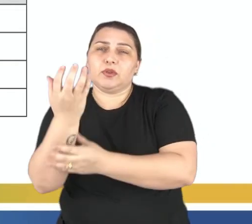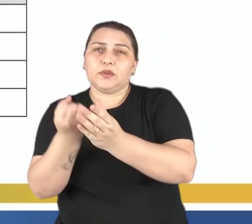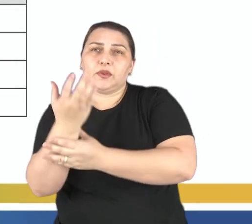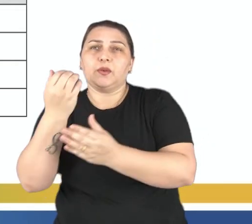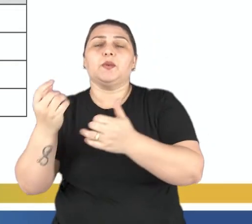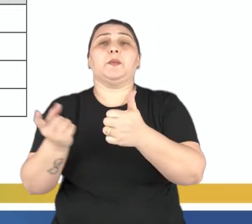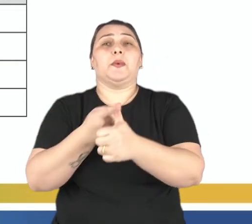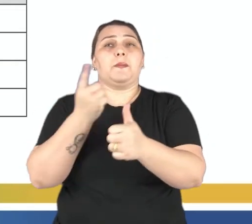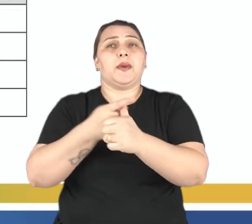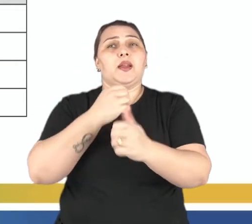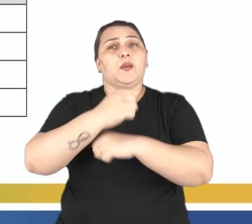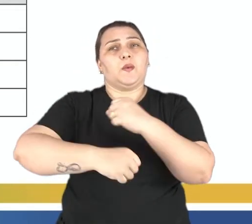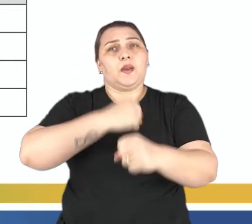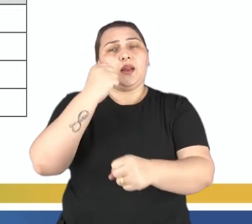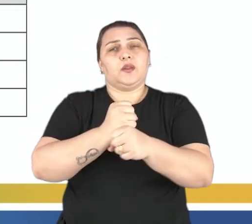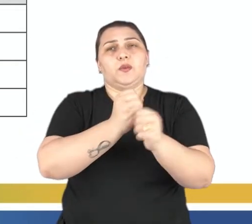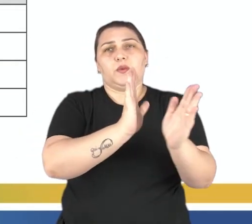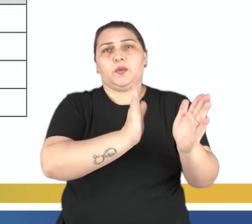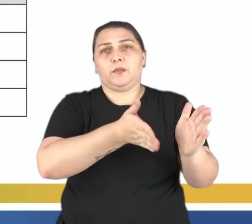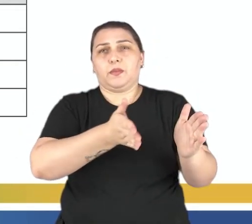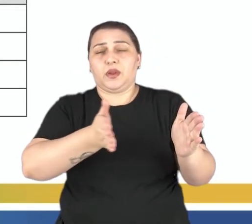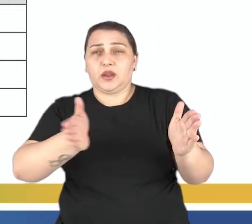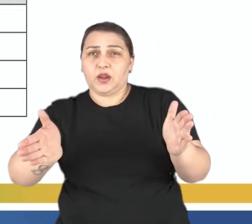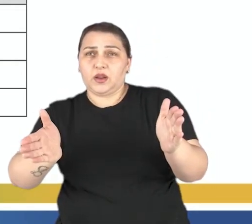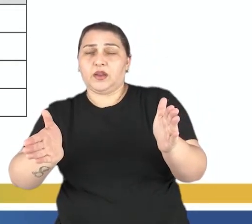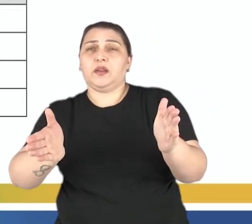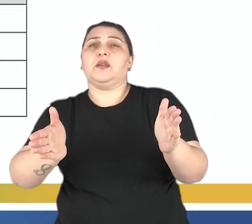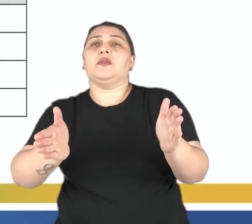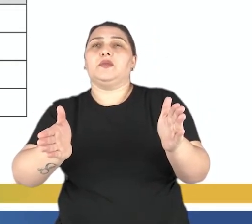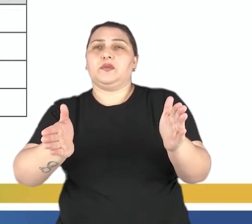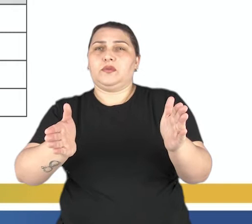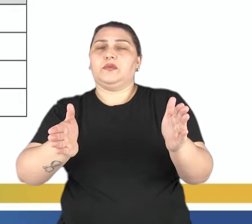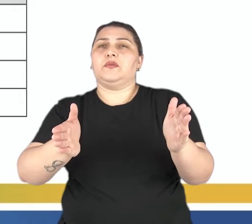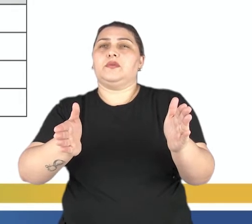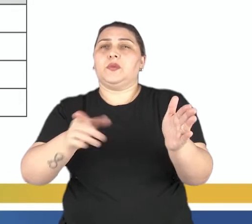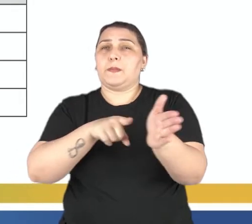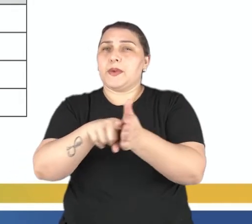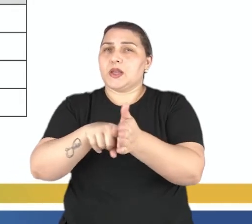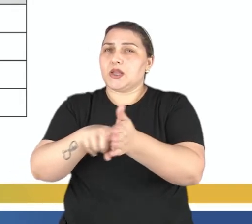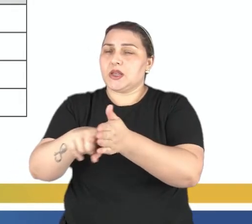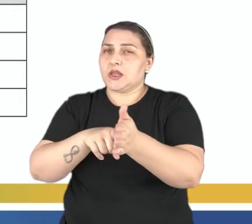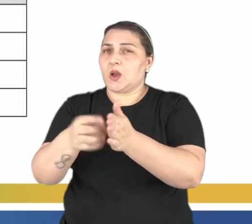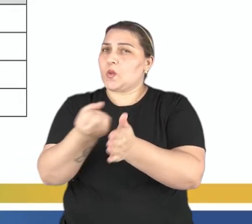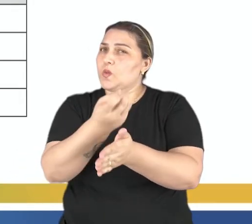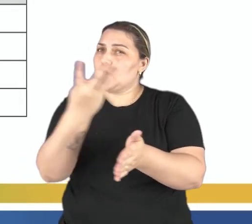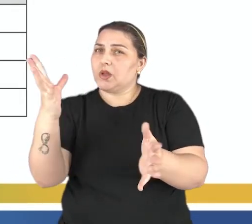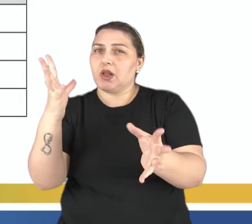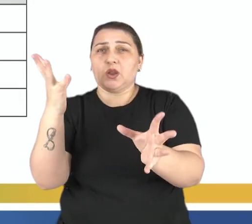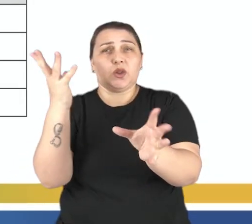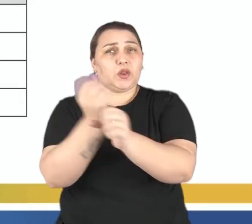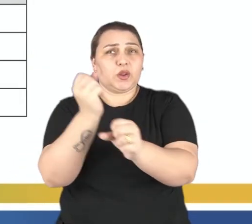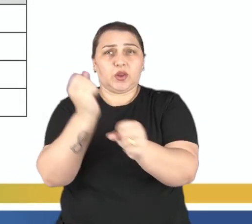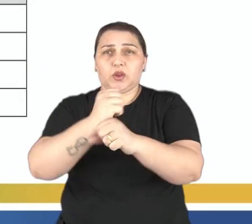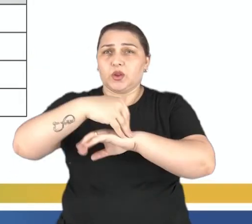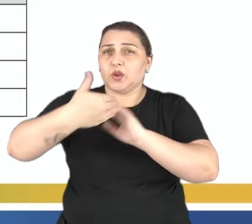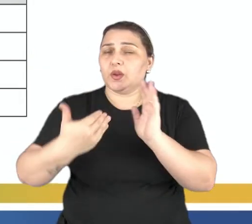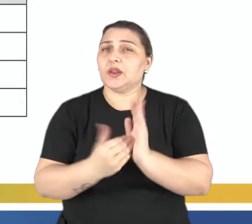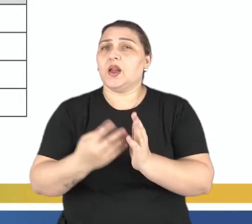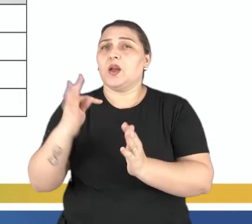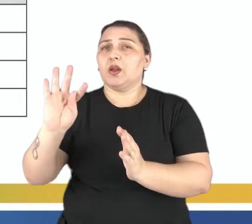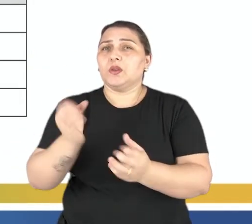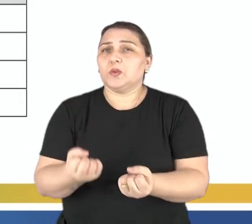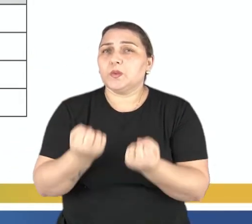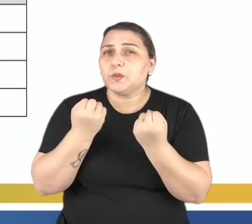nos primeiros anos desse período, de acordo com essa projeção. A quantidade total de arroz em